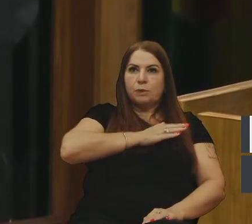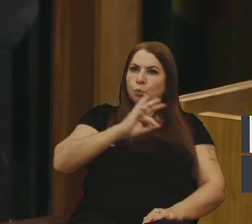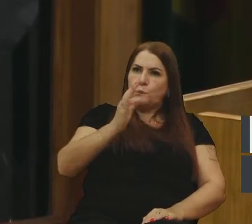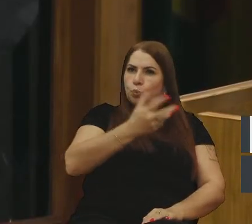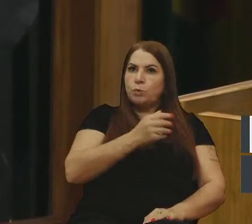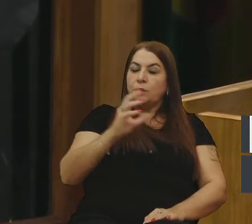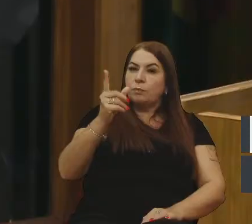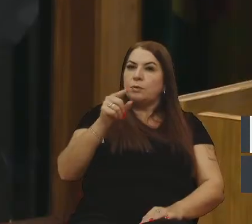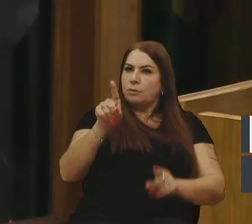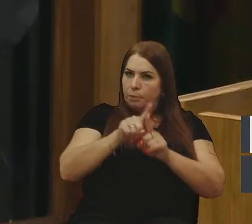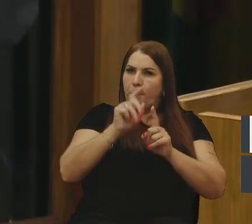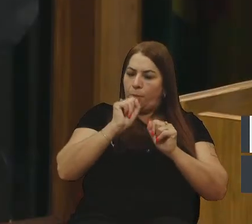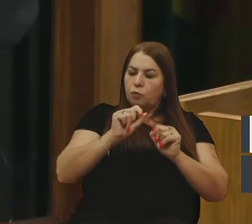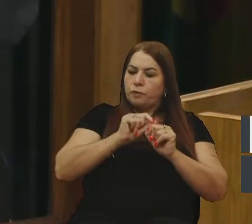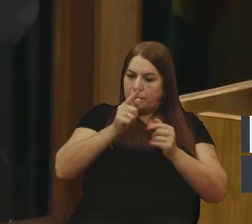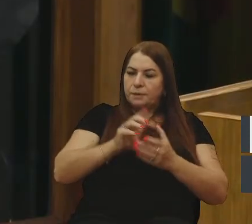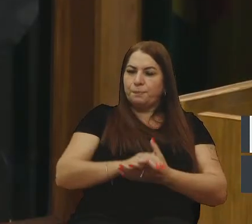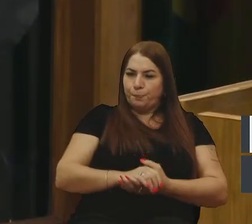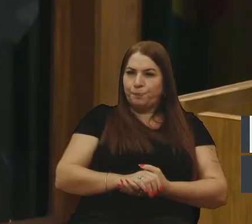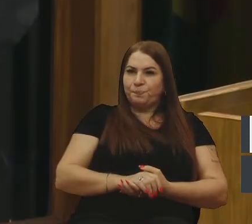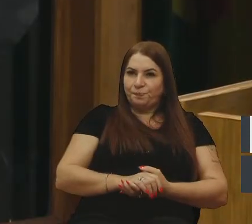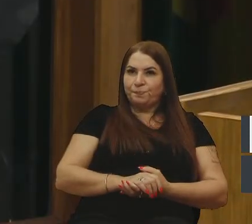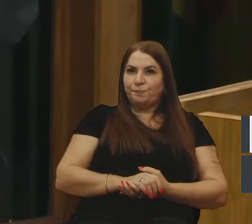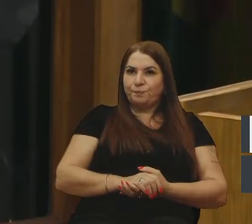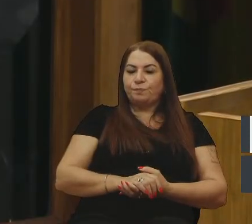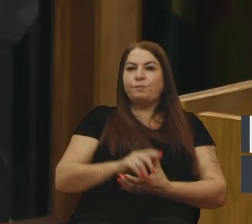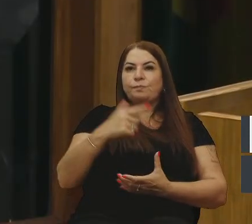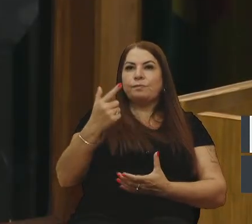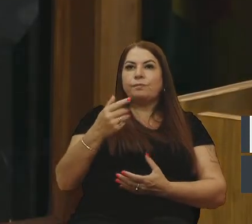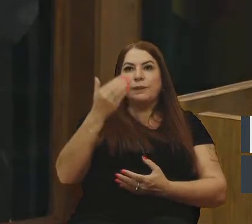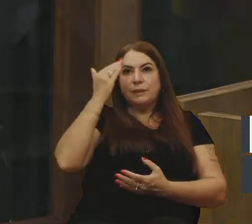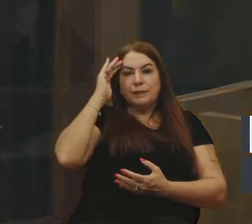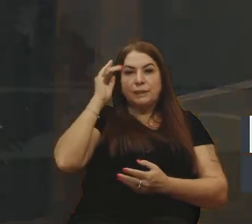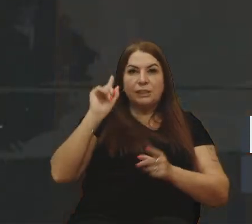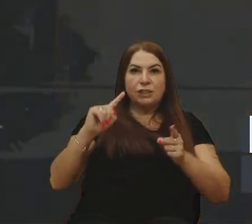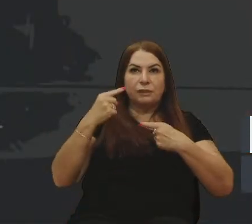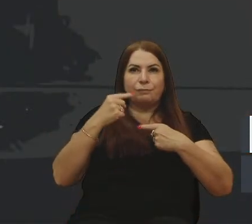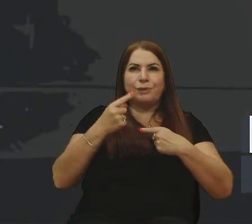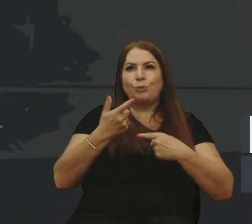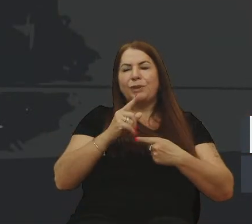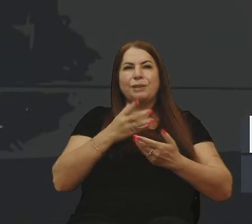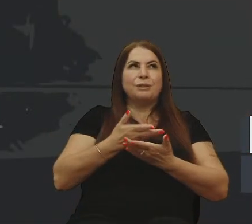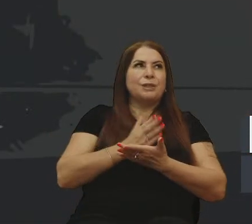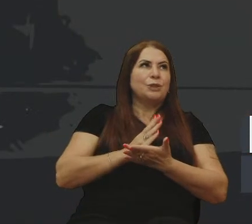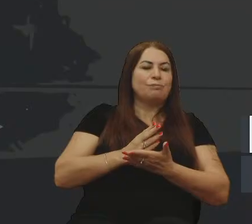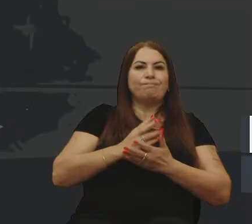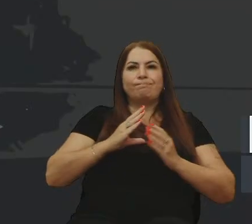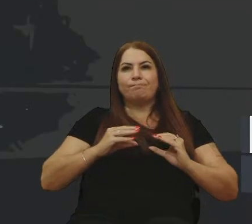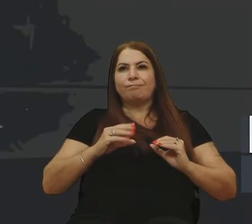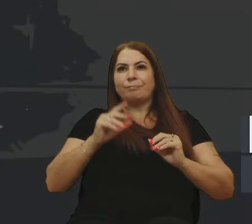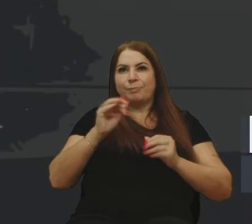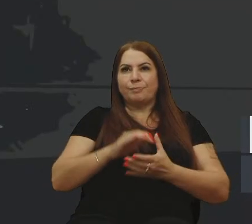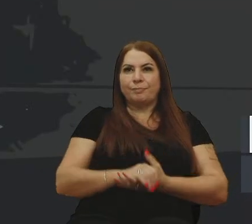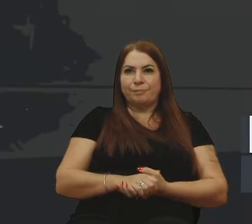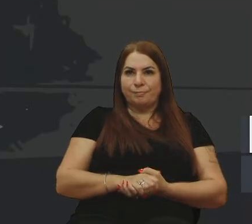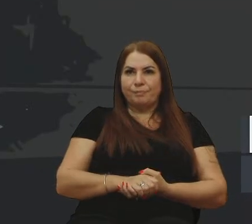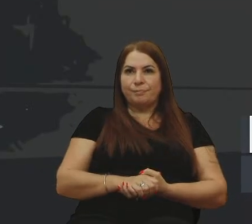acontecendo, você também pode fazer isso, tá? E eu entendo que desafio gera desconforto. Só volta um, só para eu encerrar ali os